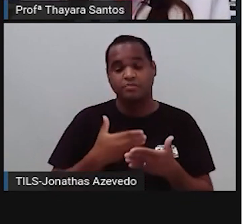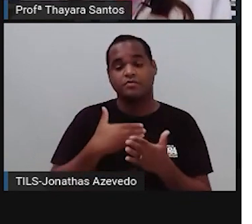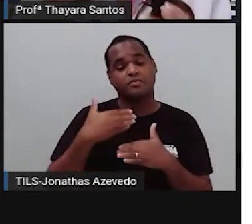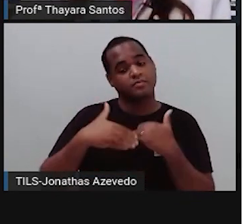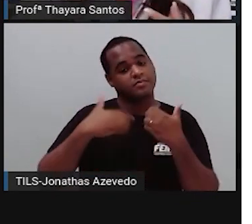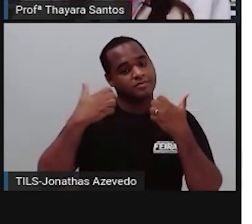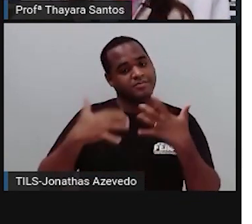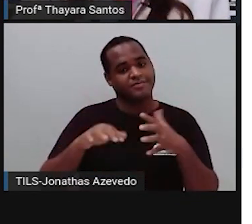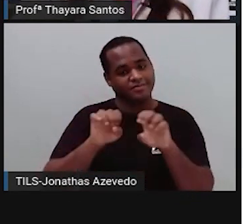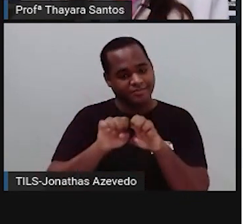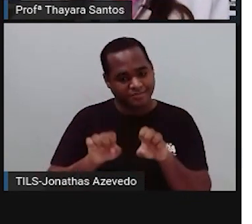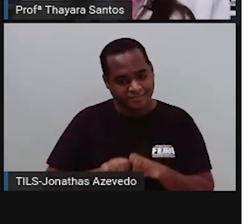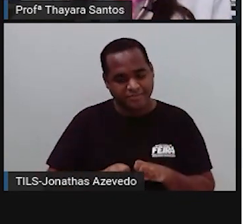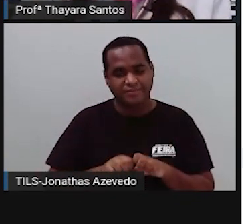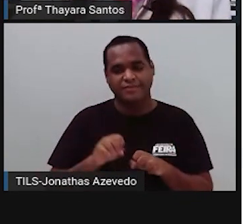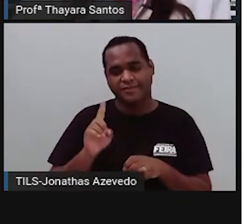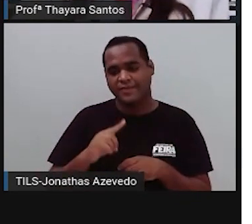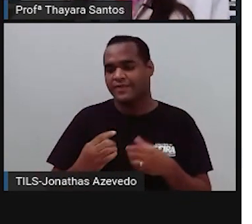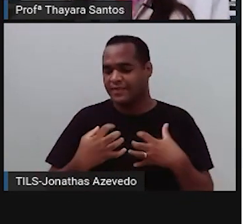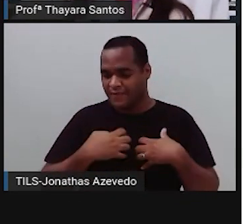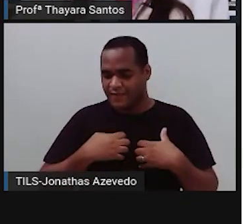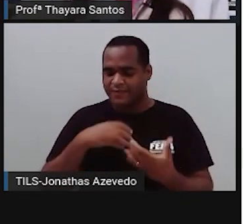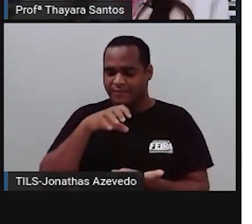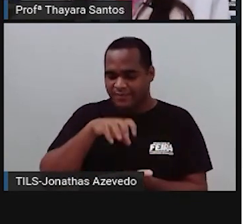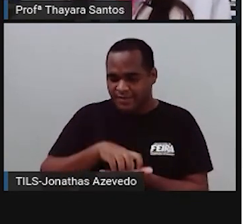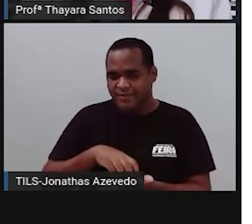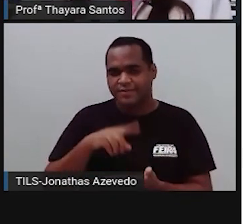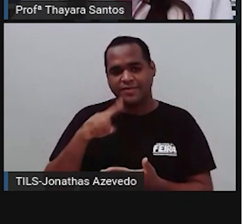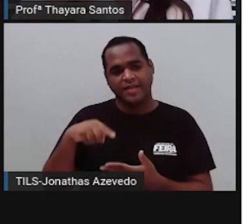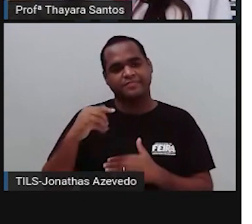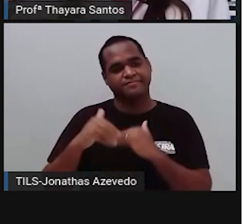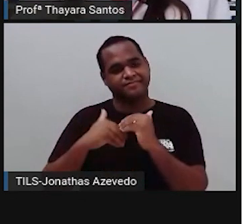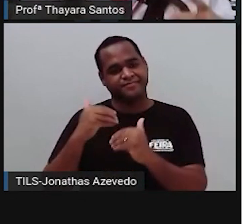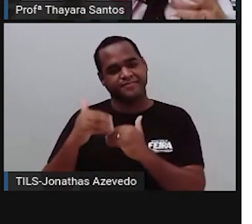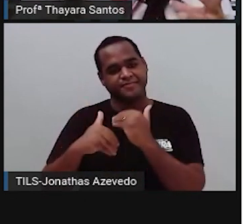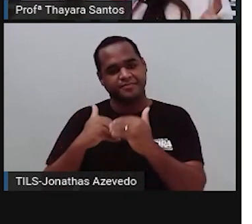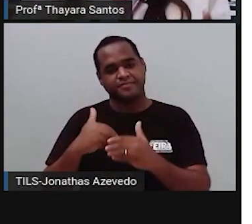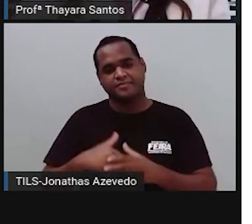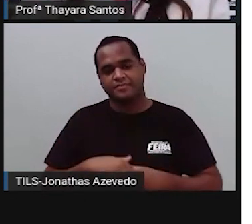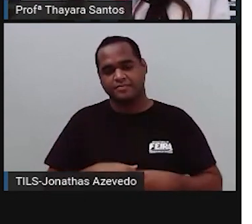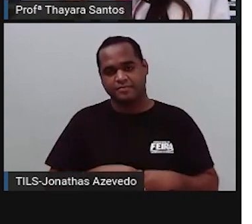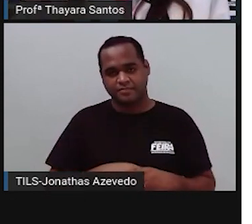as estruturas do sistema nervoso central daquele indivíduo. Então,